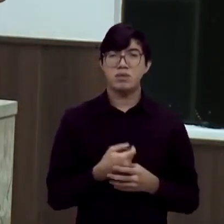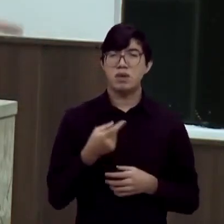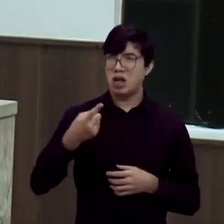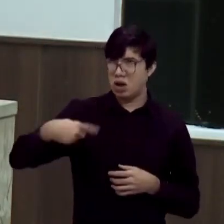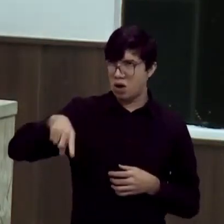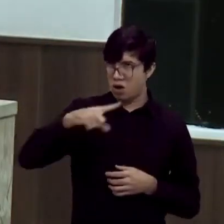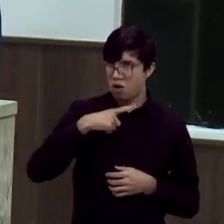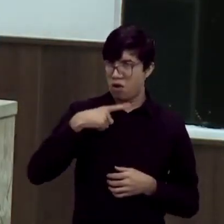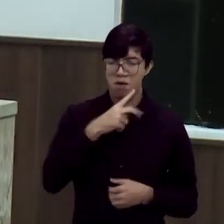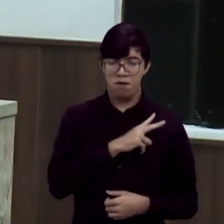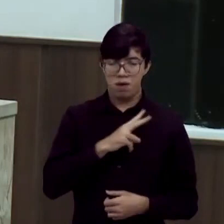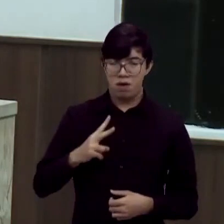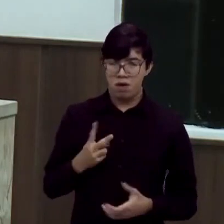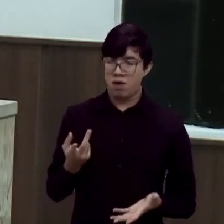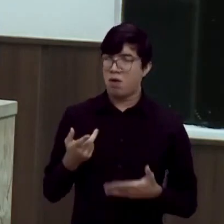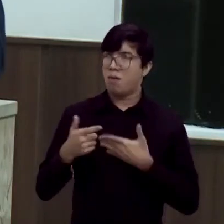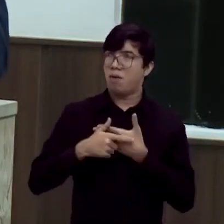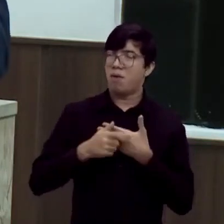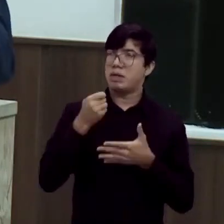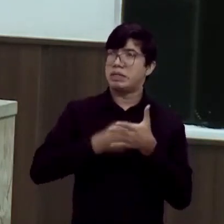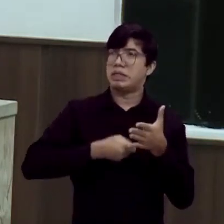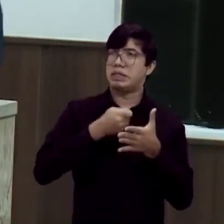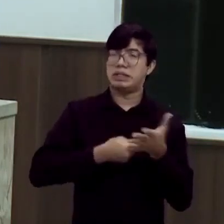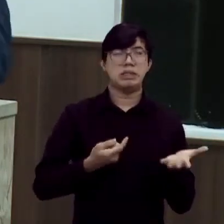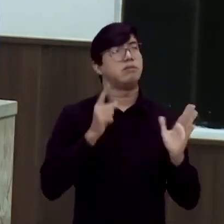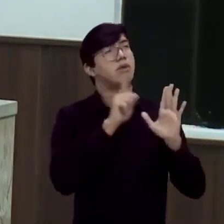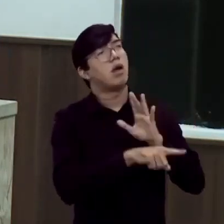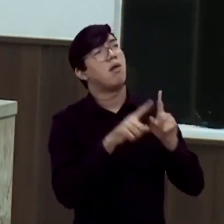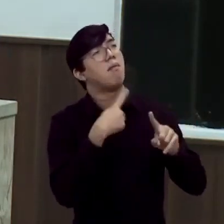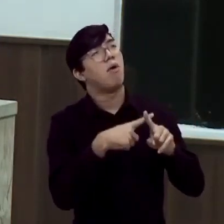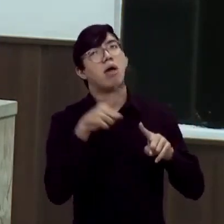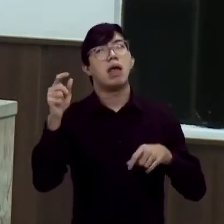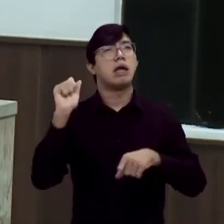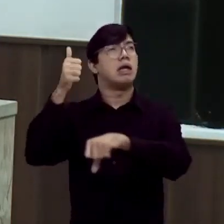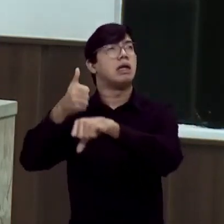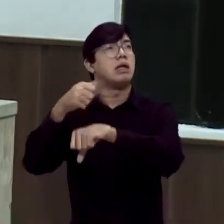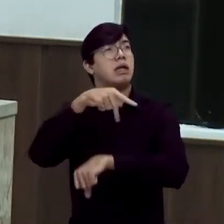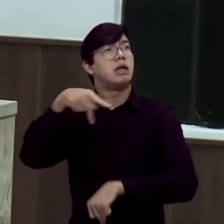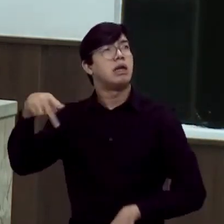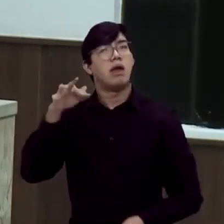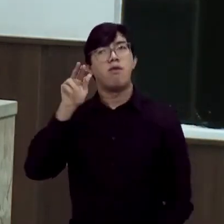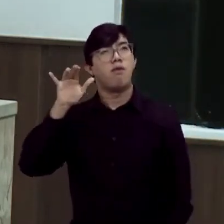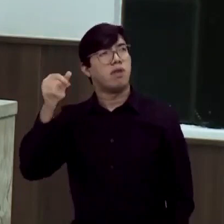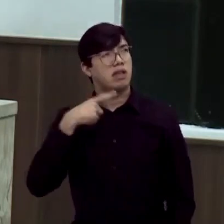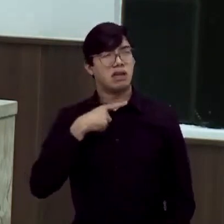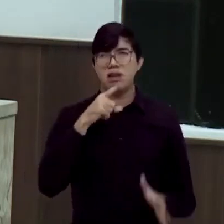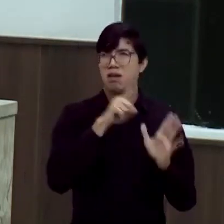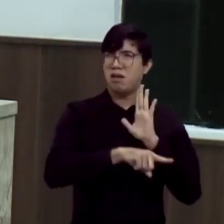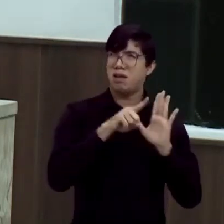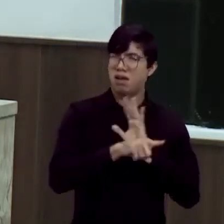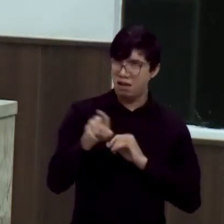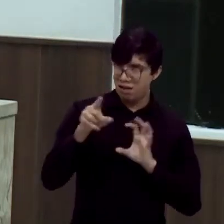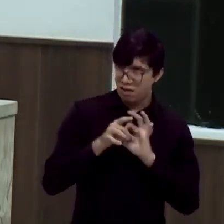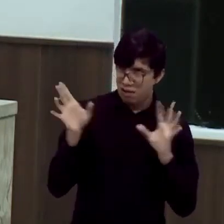cobrando, porque o prefeito Sarto convidou. Vamos cobrar primeiro quem foi desleal ao PDT, quem não cumpriu